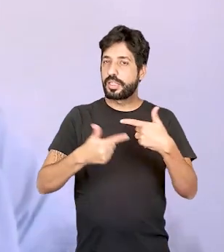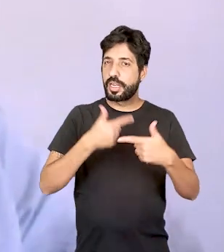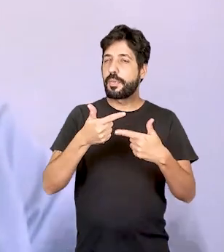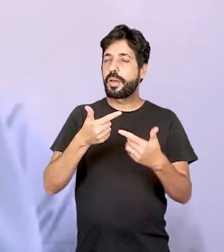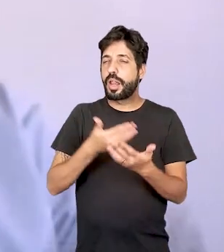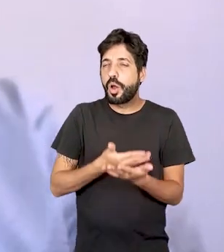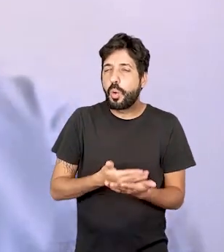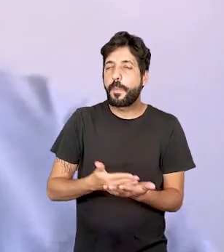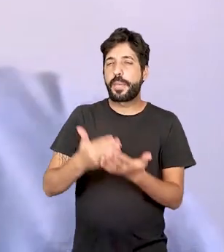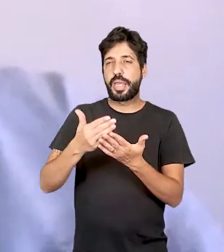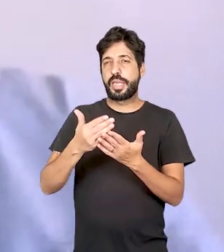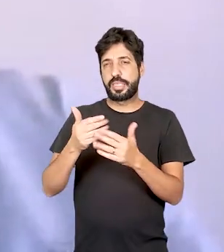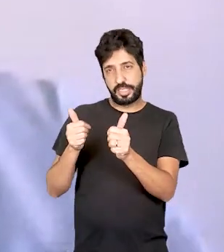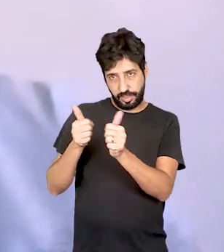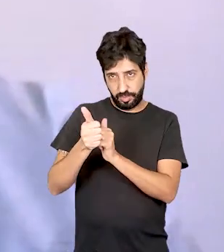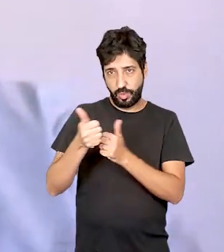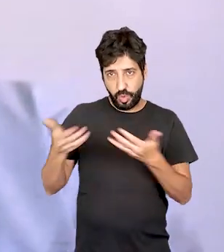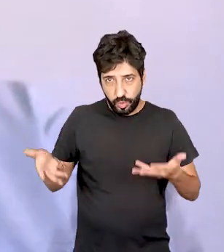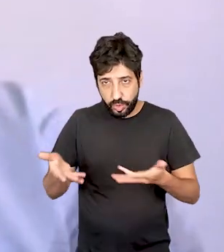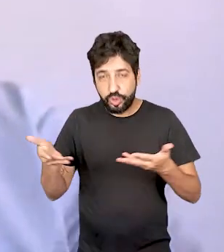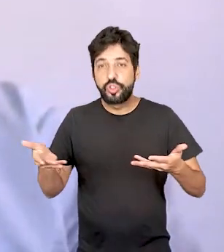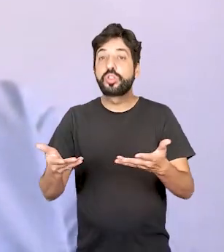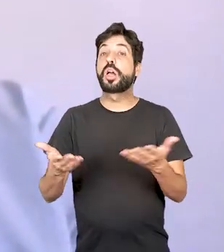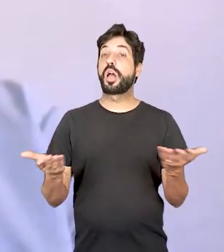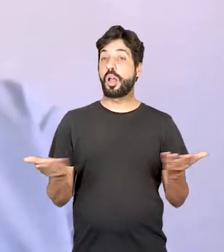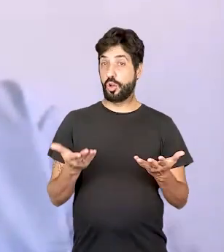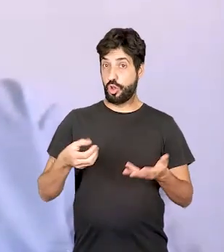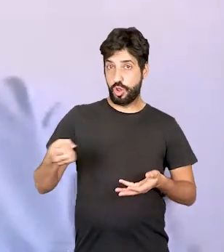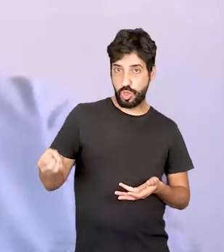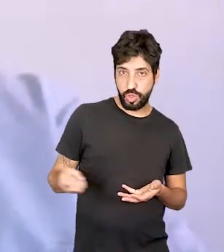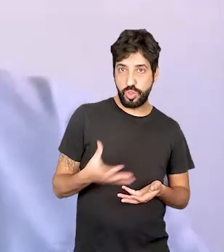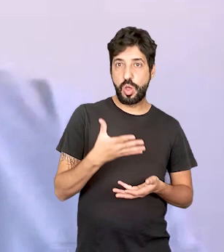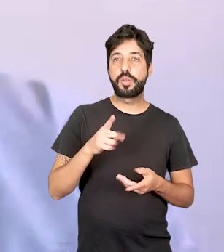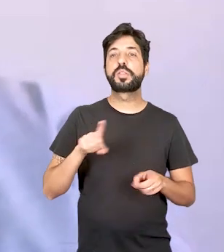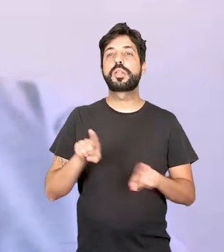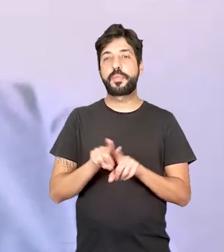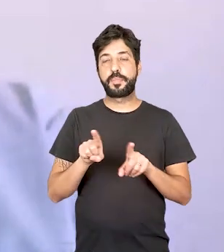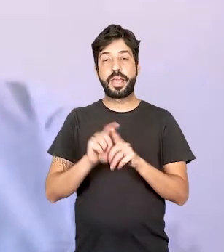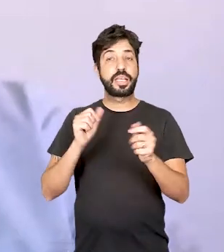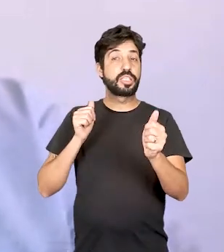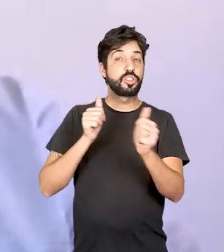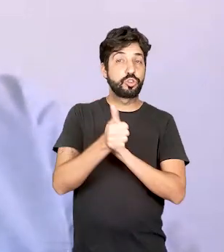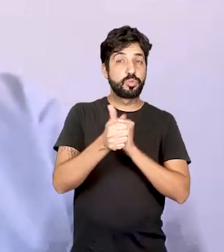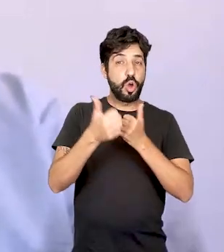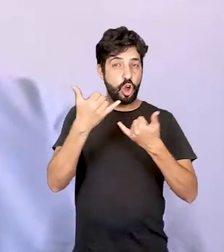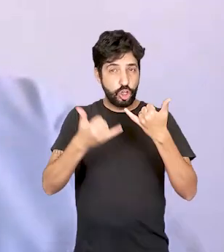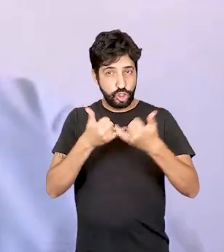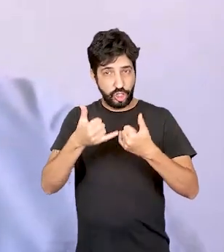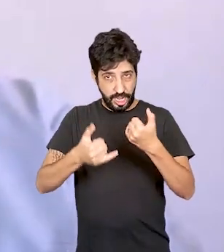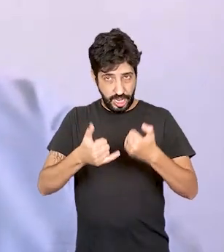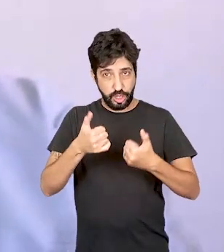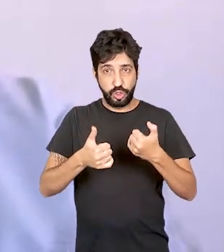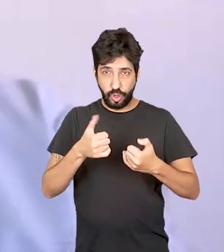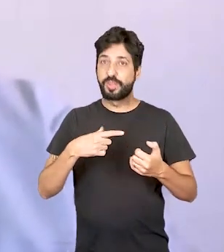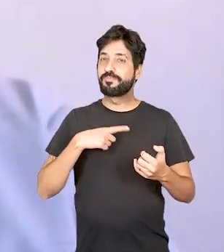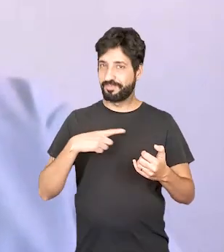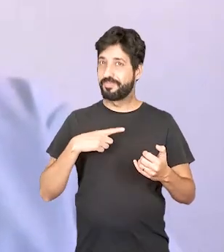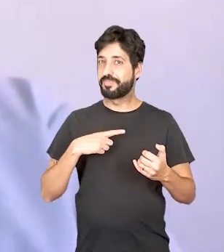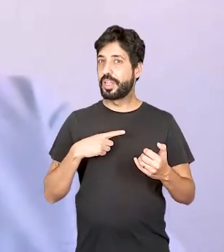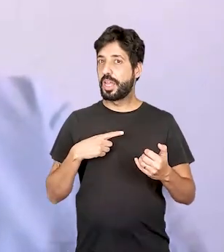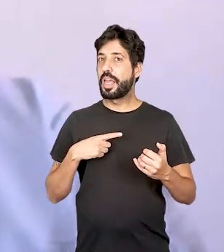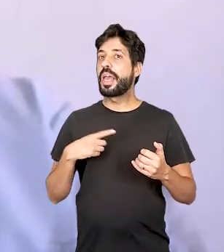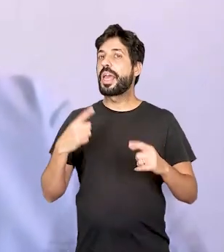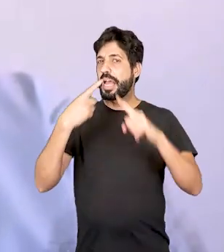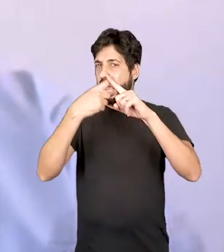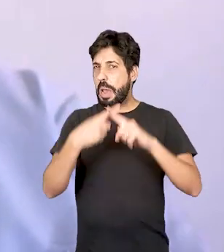com a iniciação esportiva, e agora, de forma mais nova, né, os esportes eletrônicos, que vem chegando com um alto